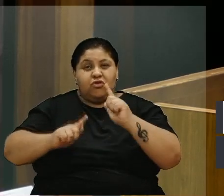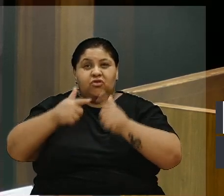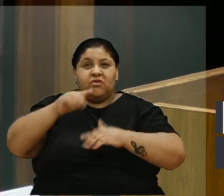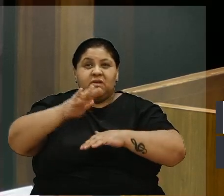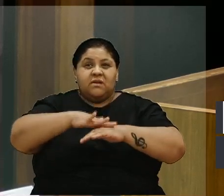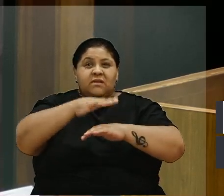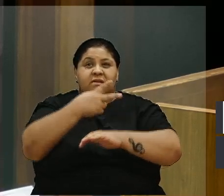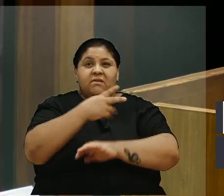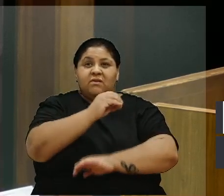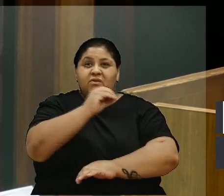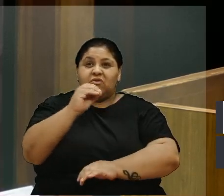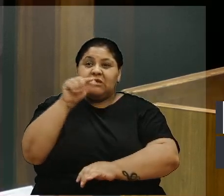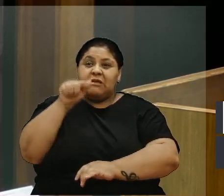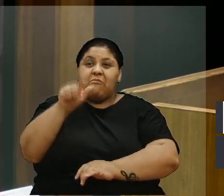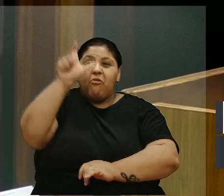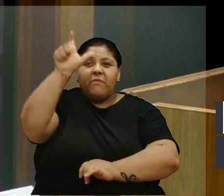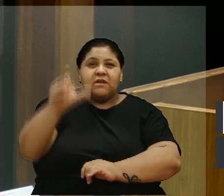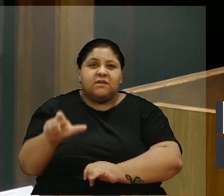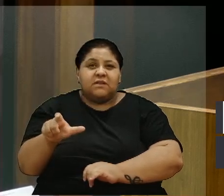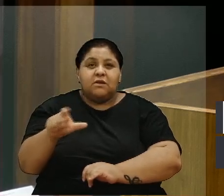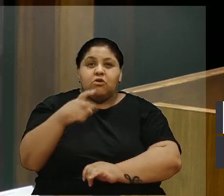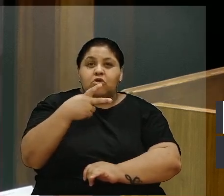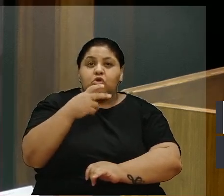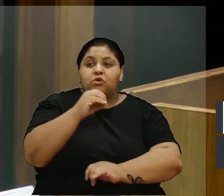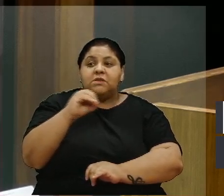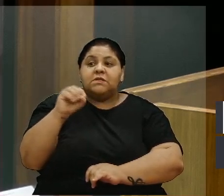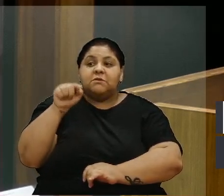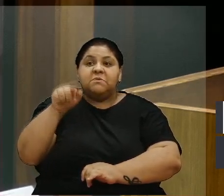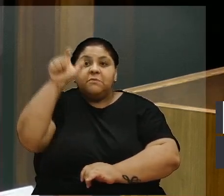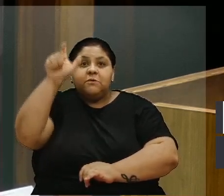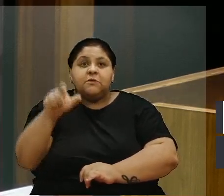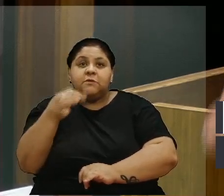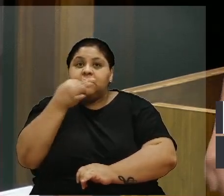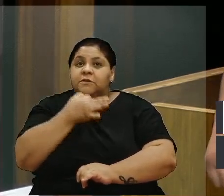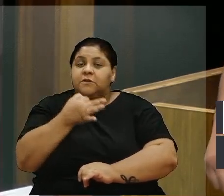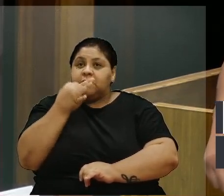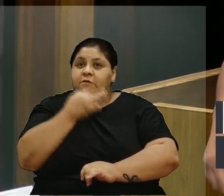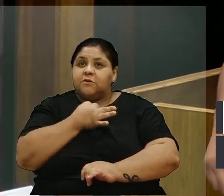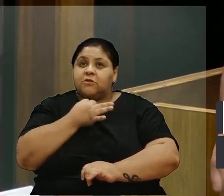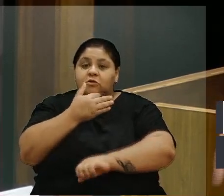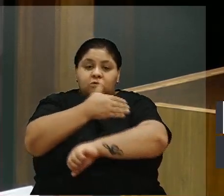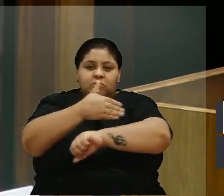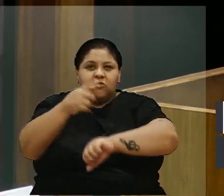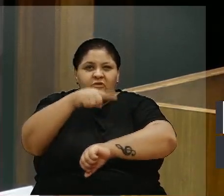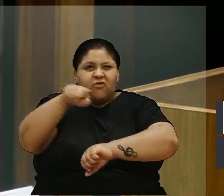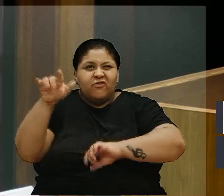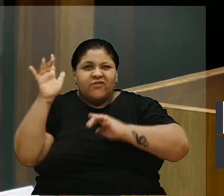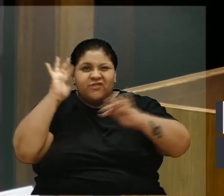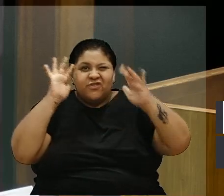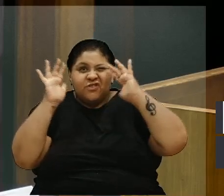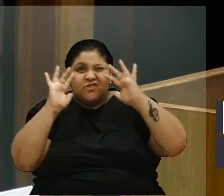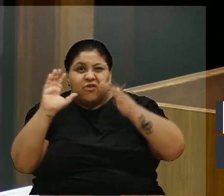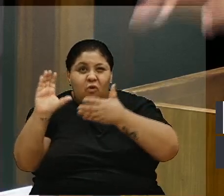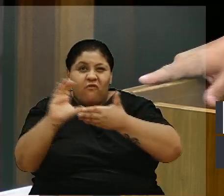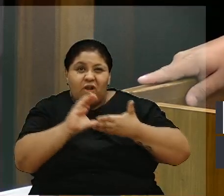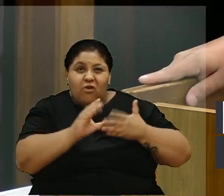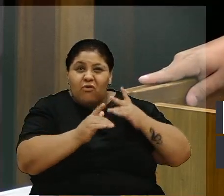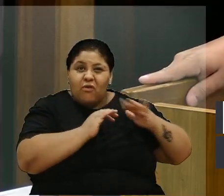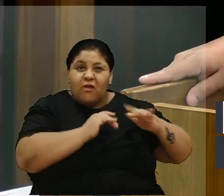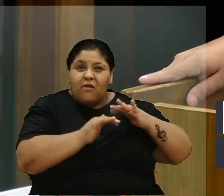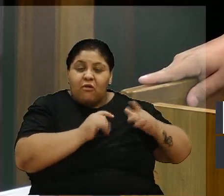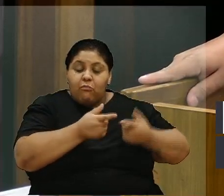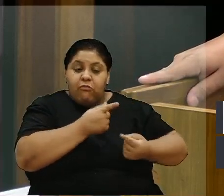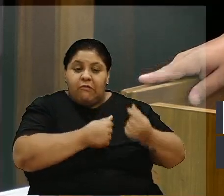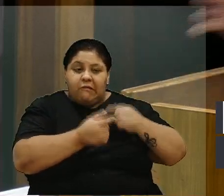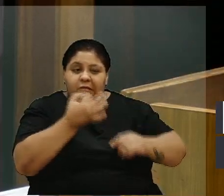de 200 mil pessoas. 200 mil pessoas em Caxias até agora foram para as ruas. Vocês imaginam qual é o valor que movimentou para a economia da